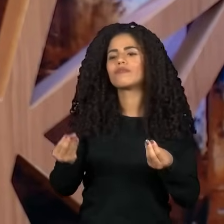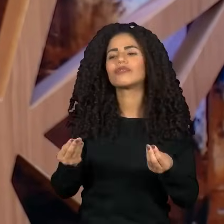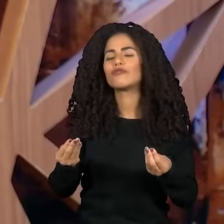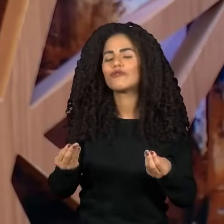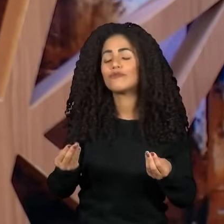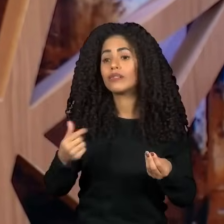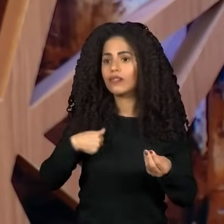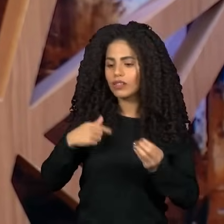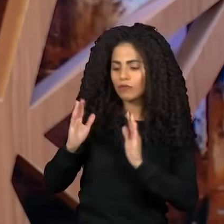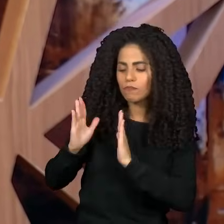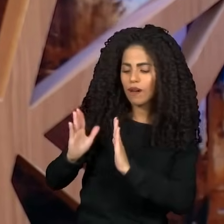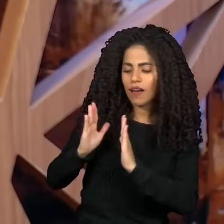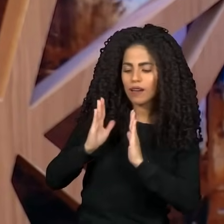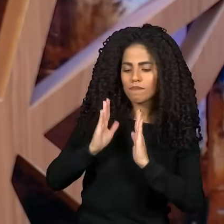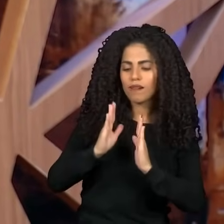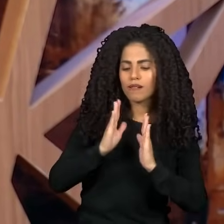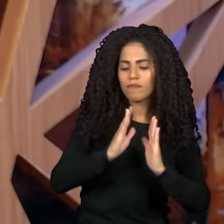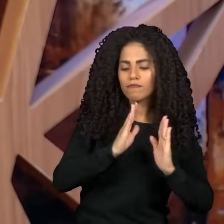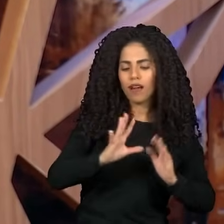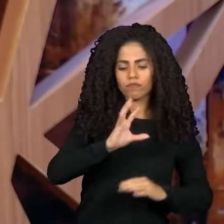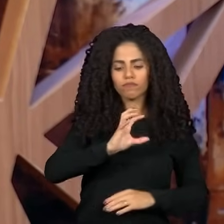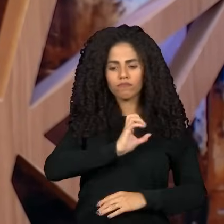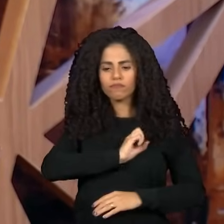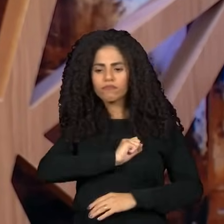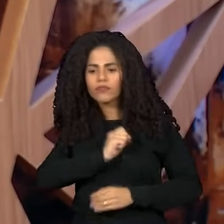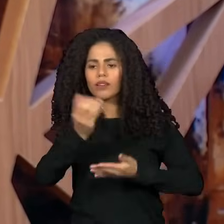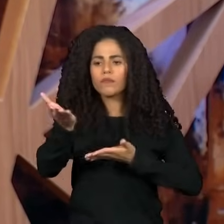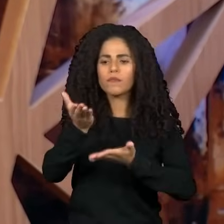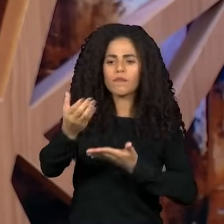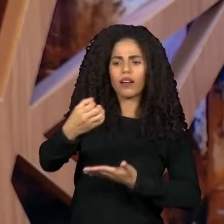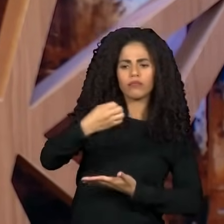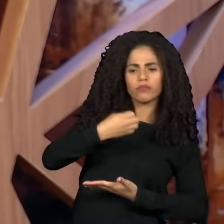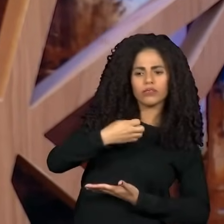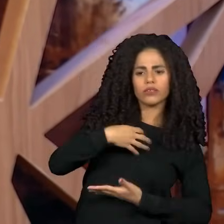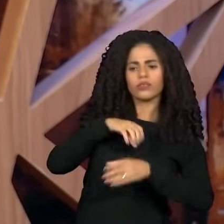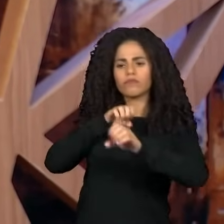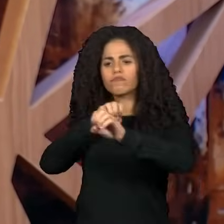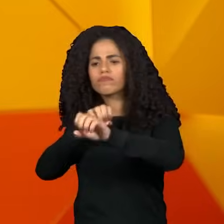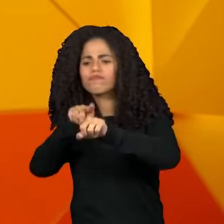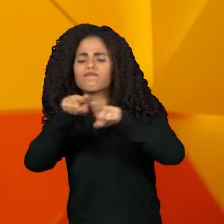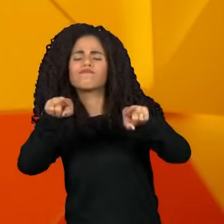um percurso mesmo de ensinamento de um, do outro e de fortalecimento também.